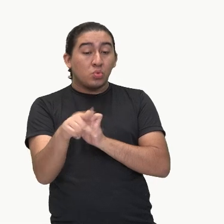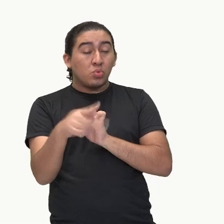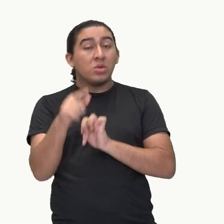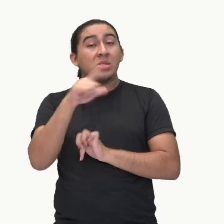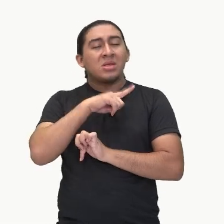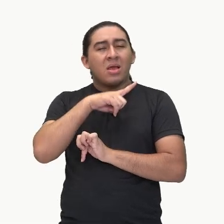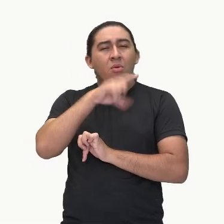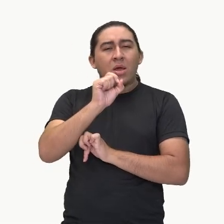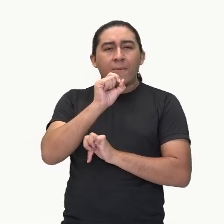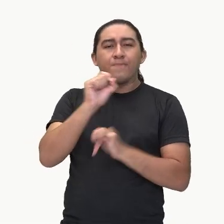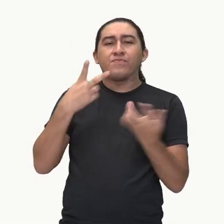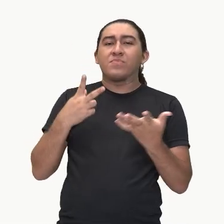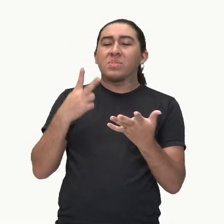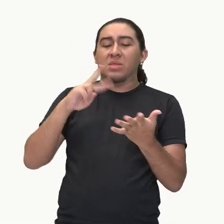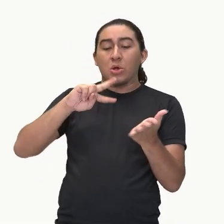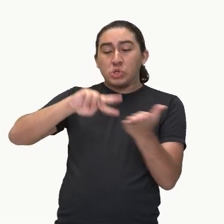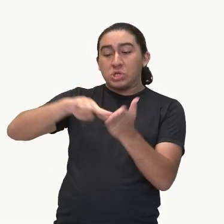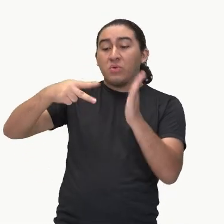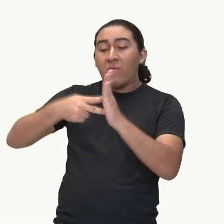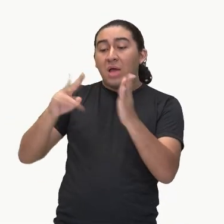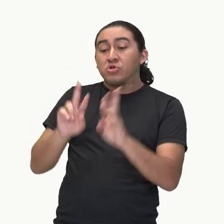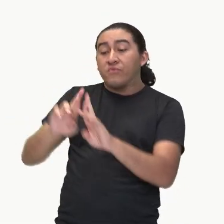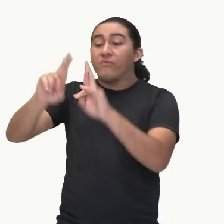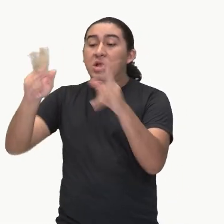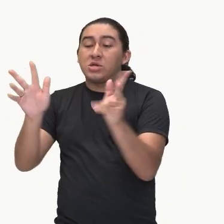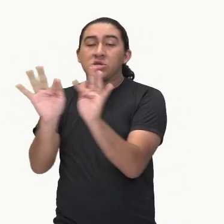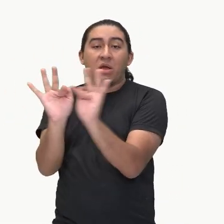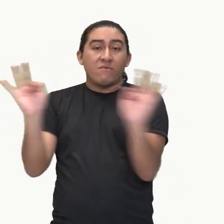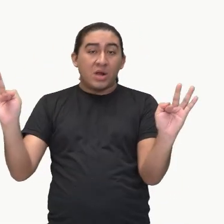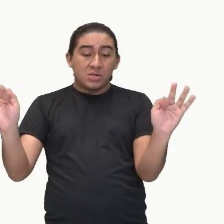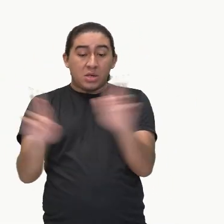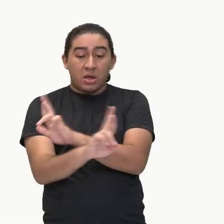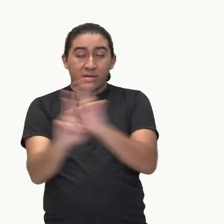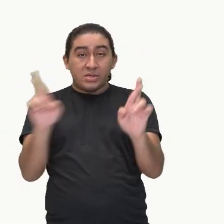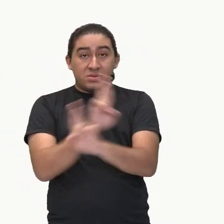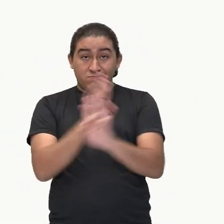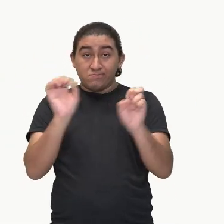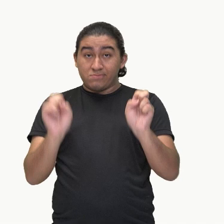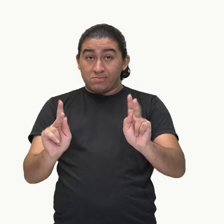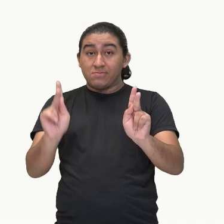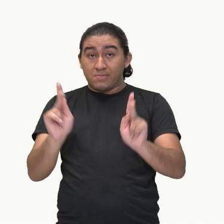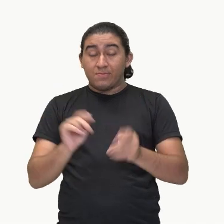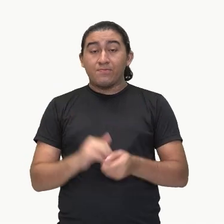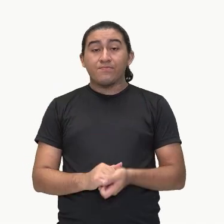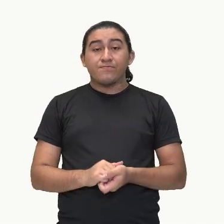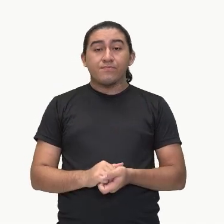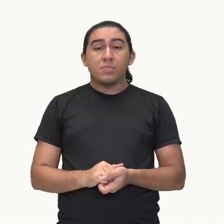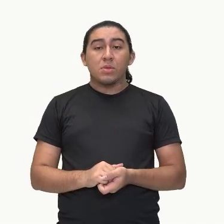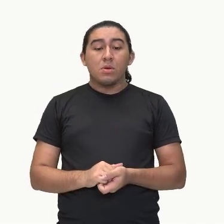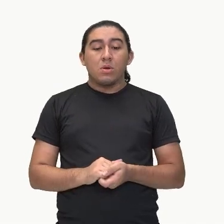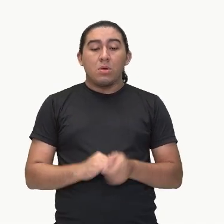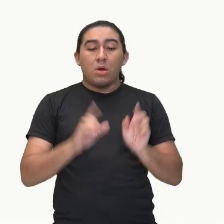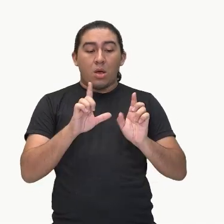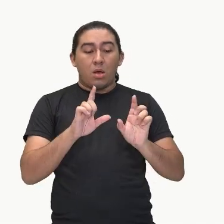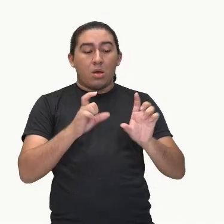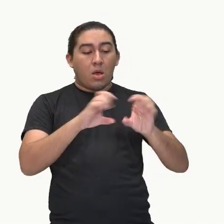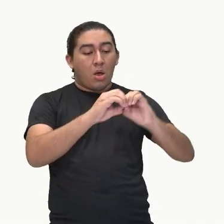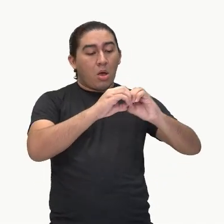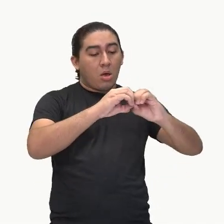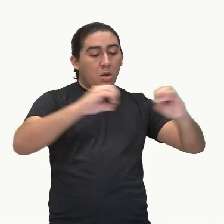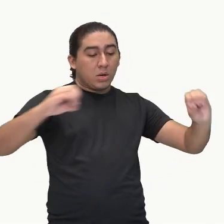um efeito de sentido ali entre as orações, né? E aí, as orações poderão